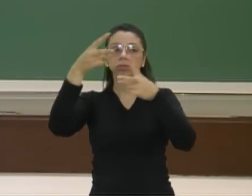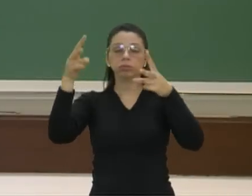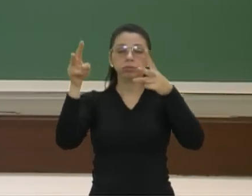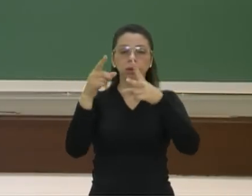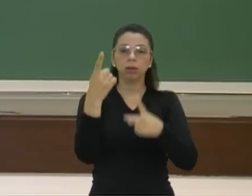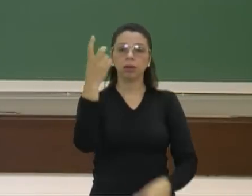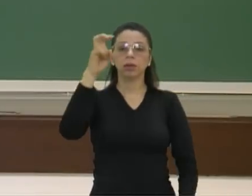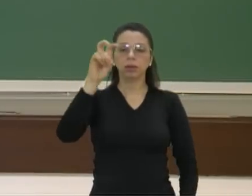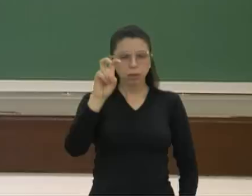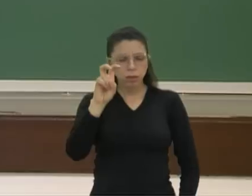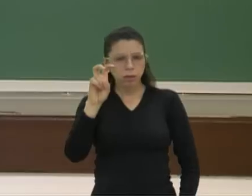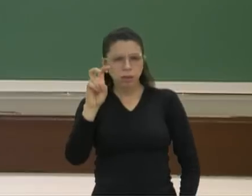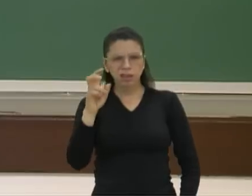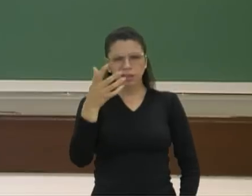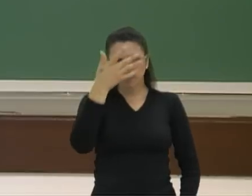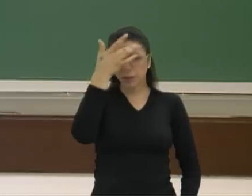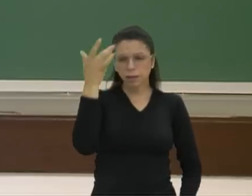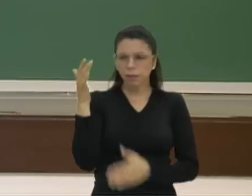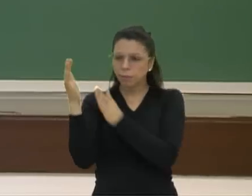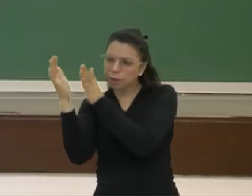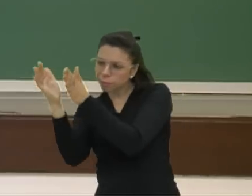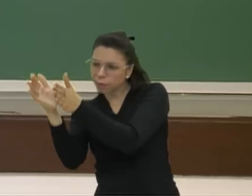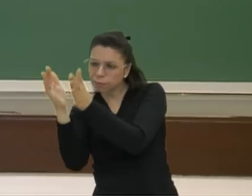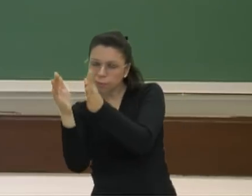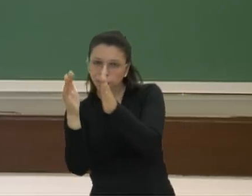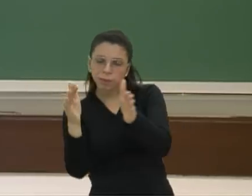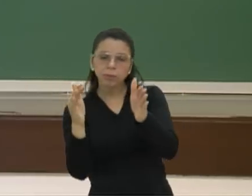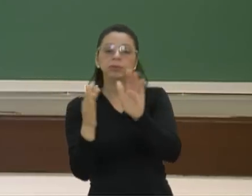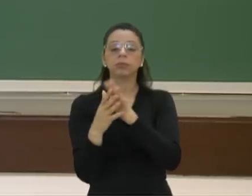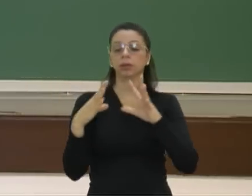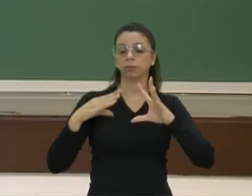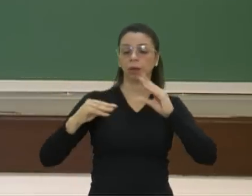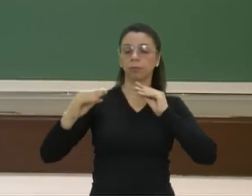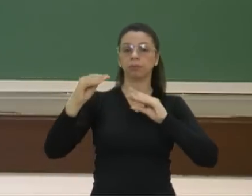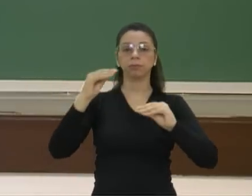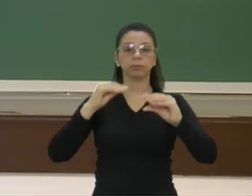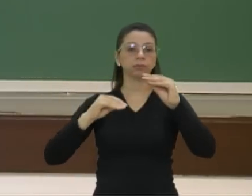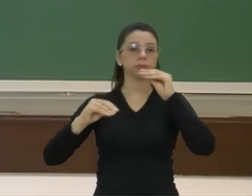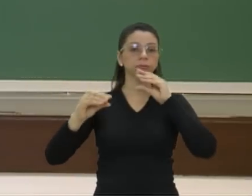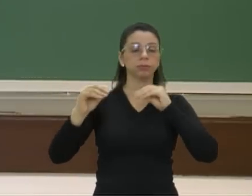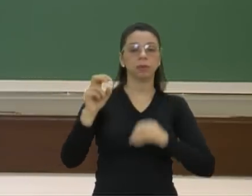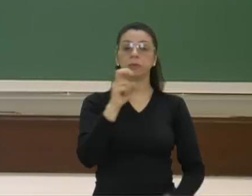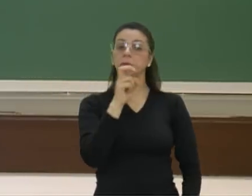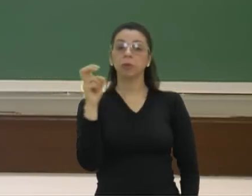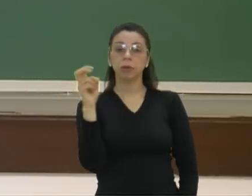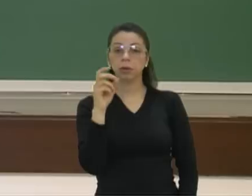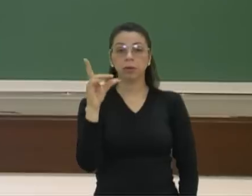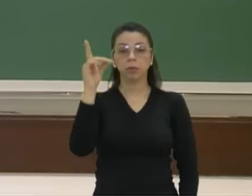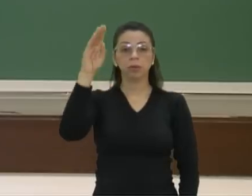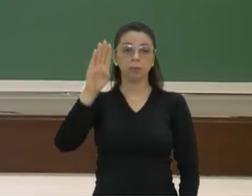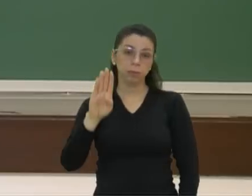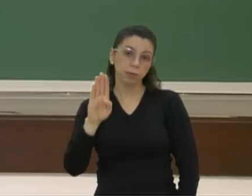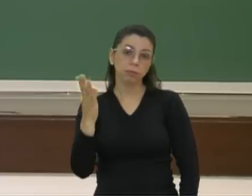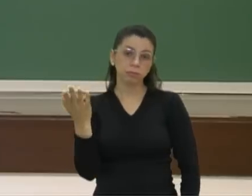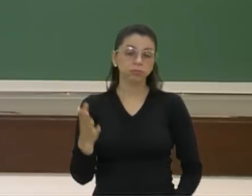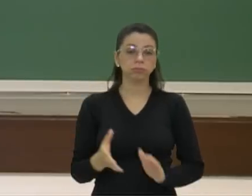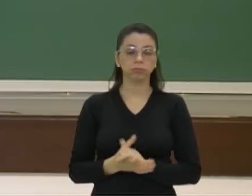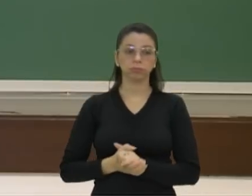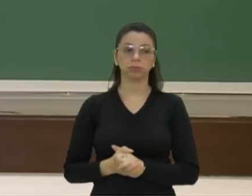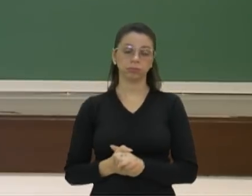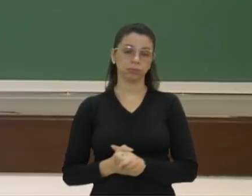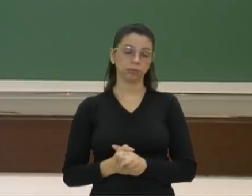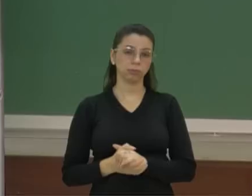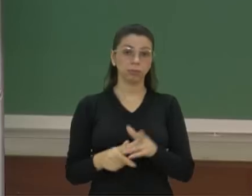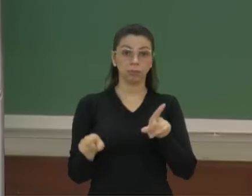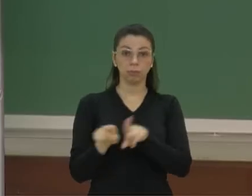vai aumentando. Uma conversa normal, 55 decibéis. O barulho